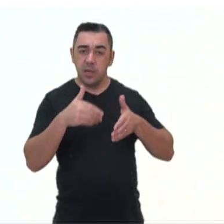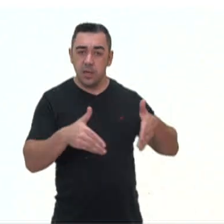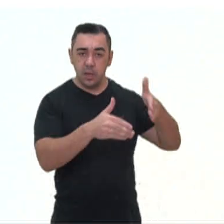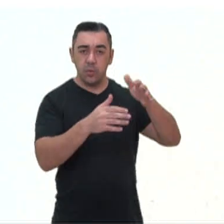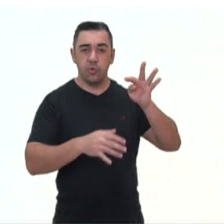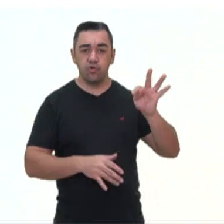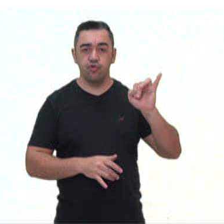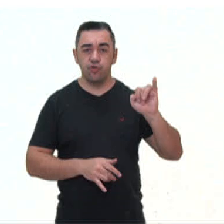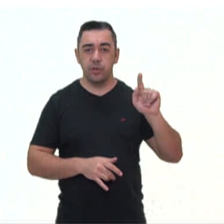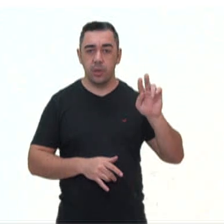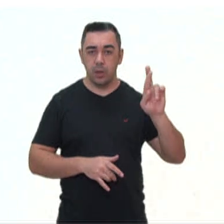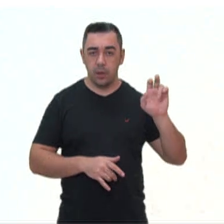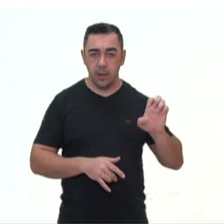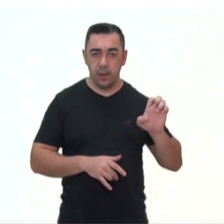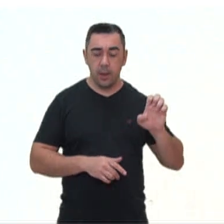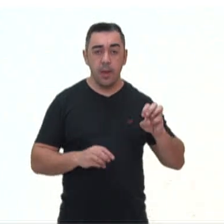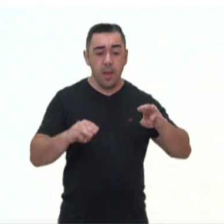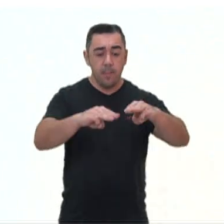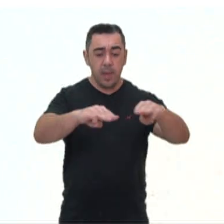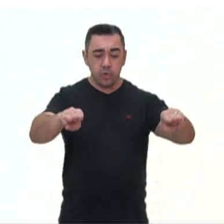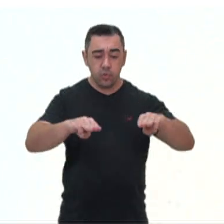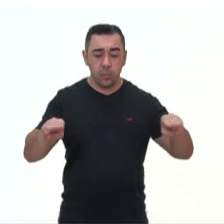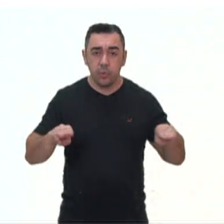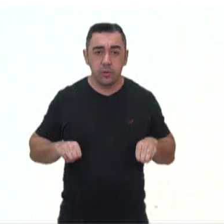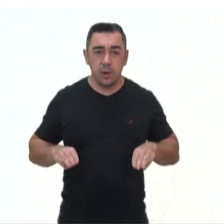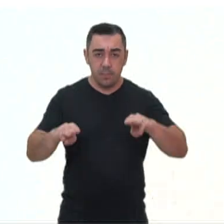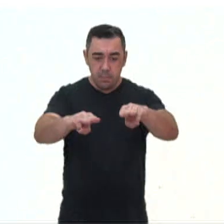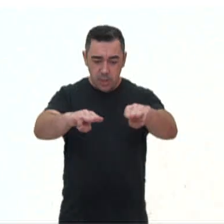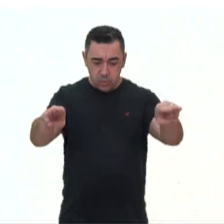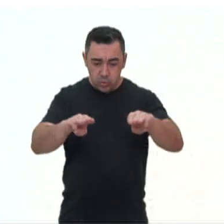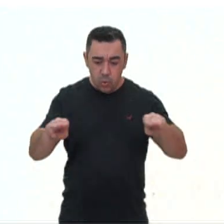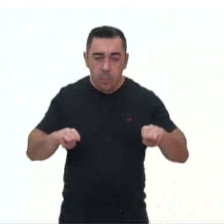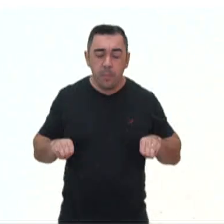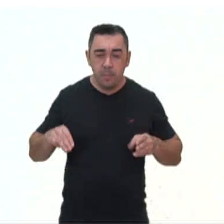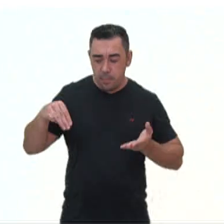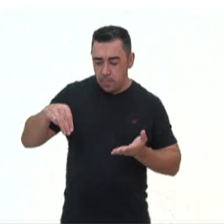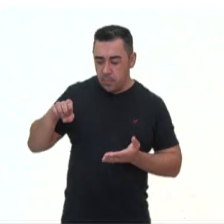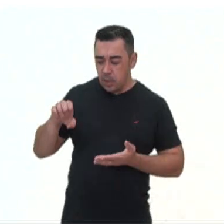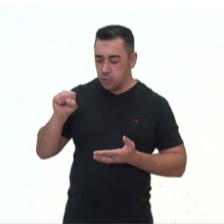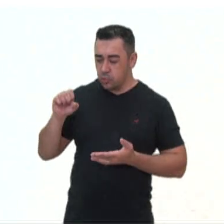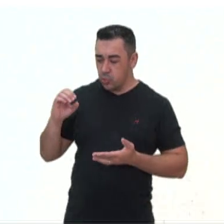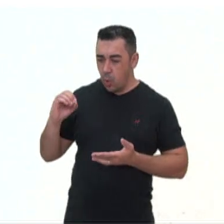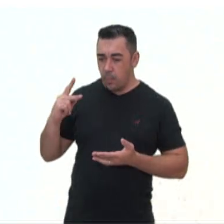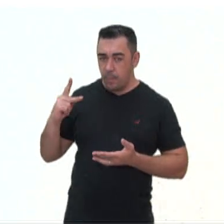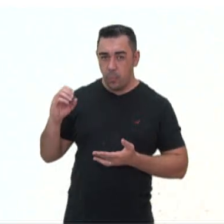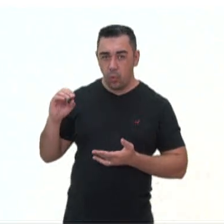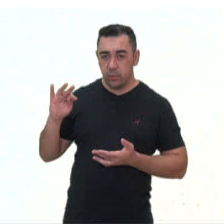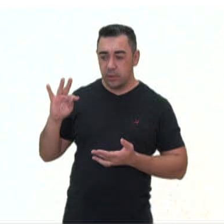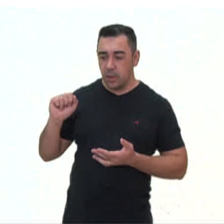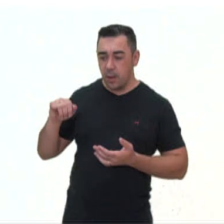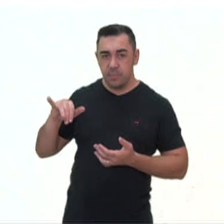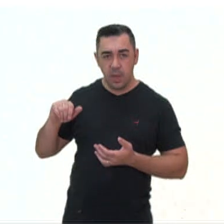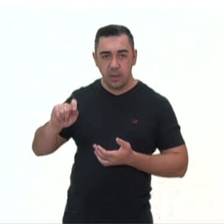Mesopotâmia, entre rios. Como o Mediterrâneo é água entre terras,